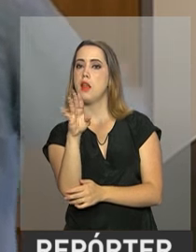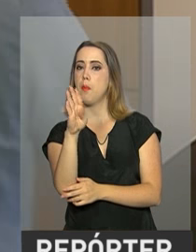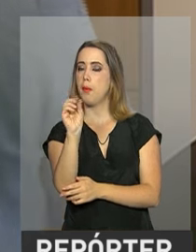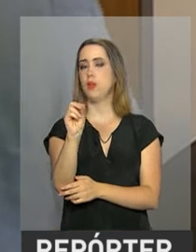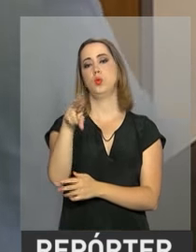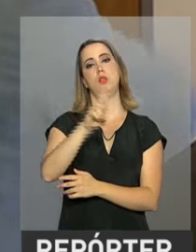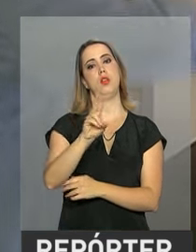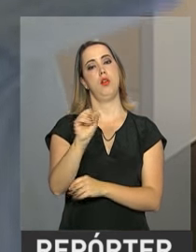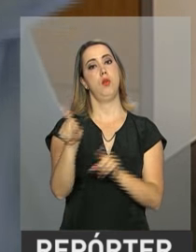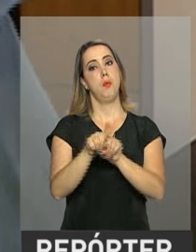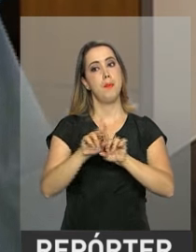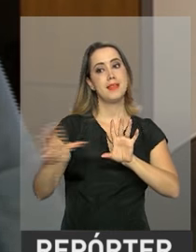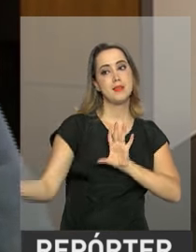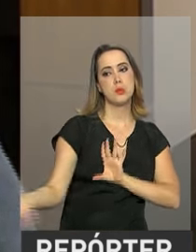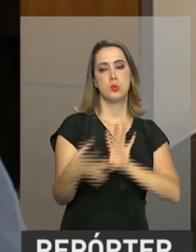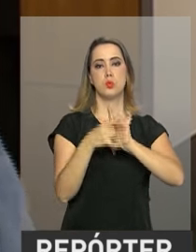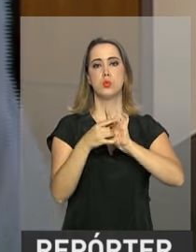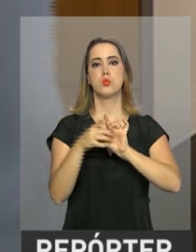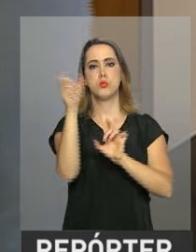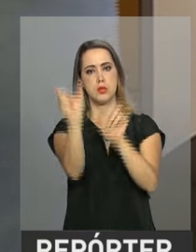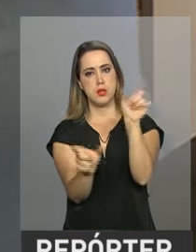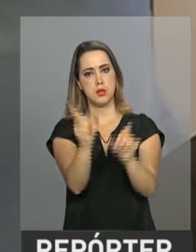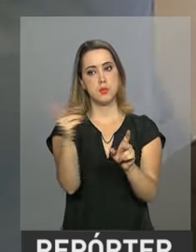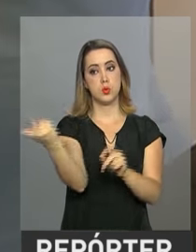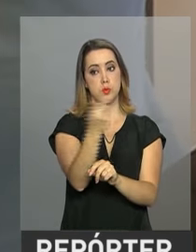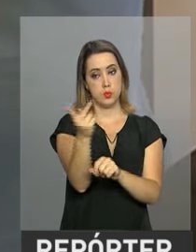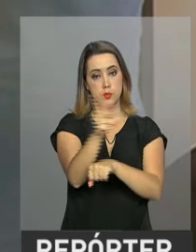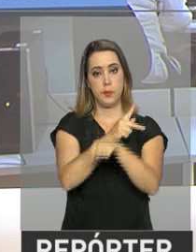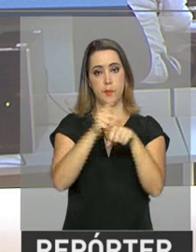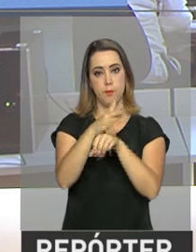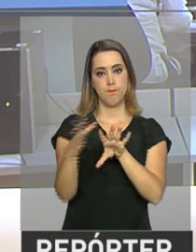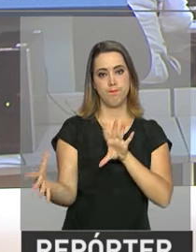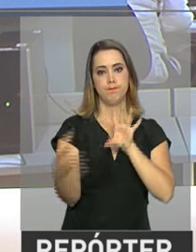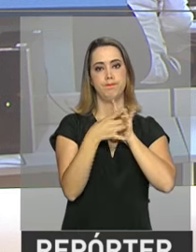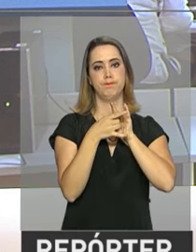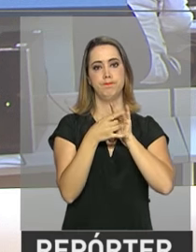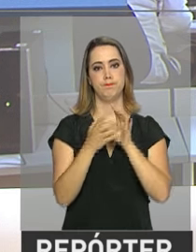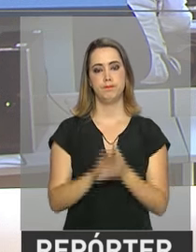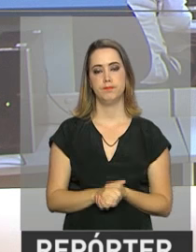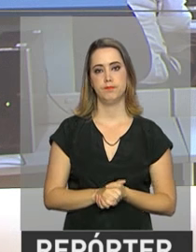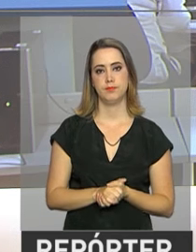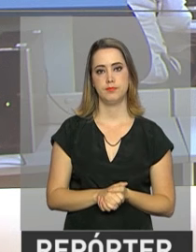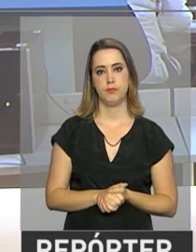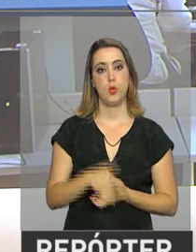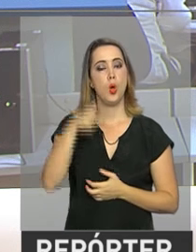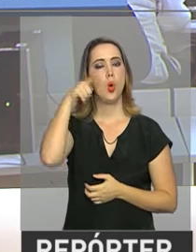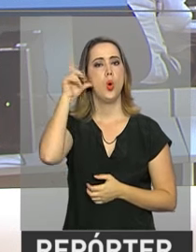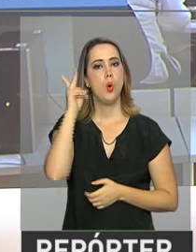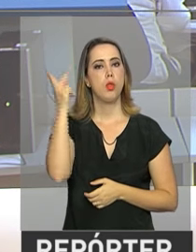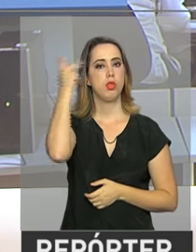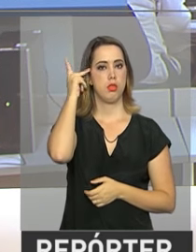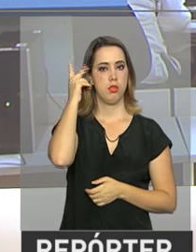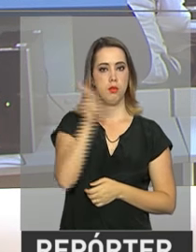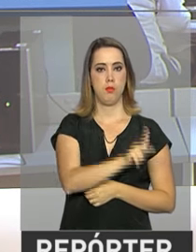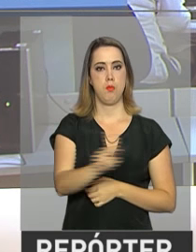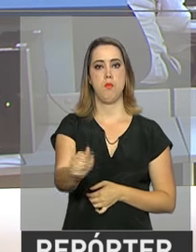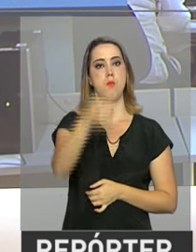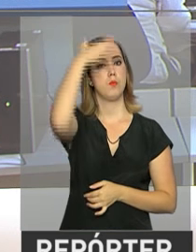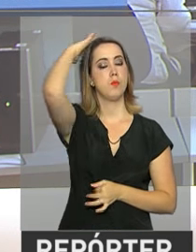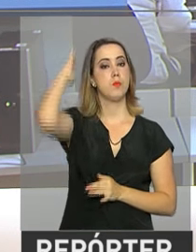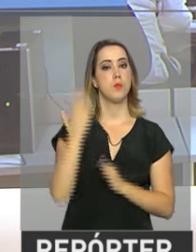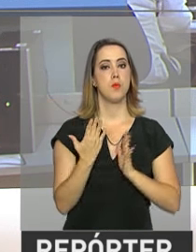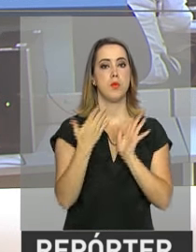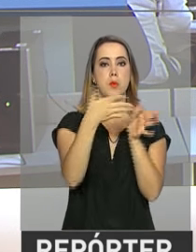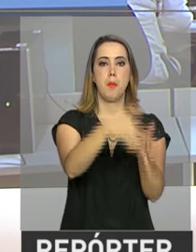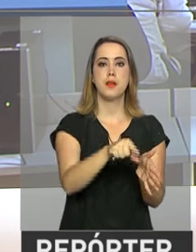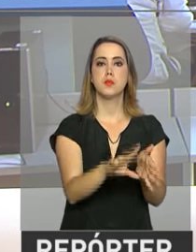entre libaneses e brasileiros, pelo bem desses dois países. E ontem, na capital paulista, o presidente Michel Temer